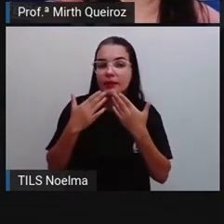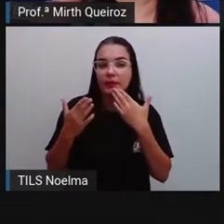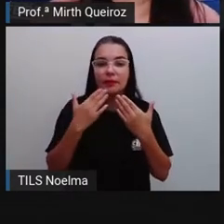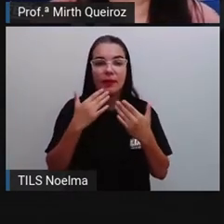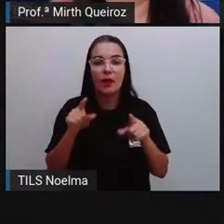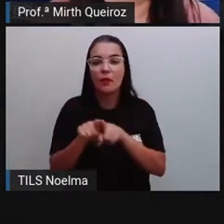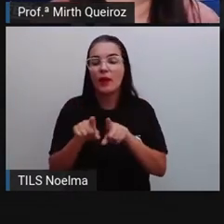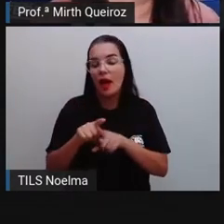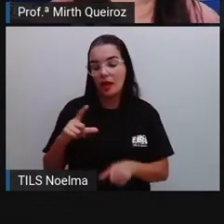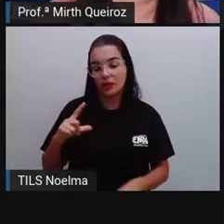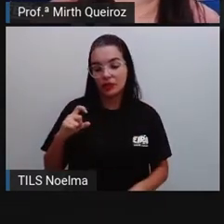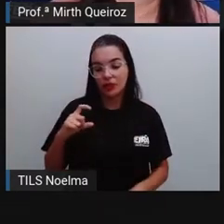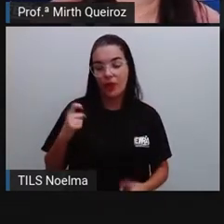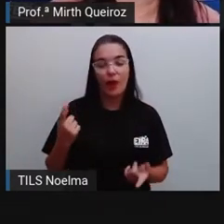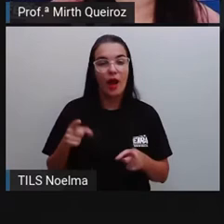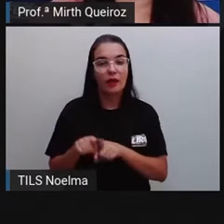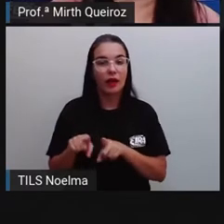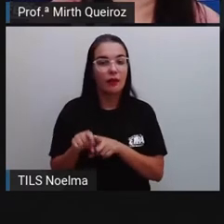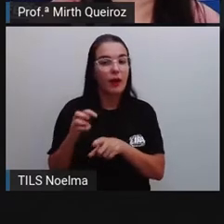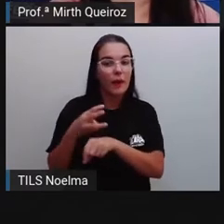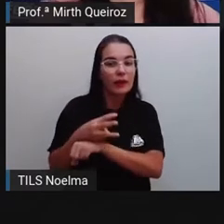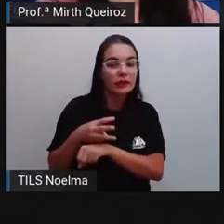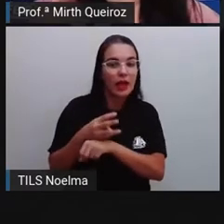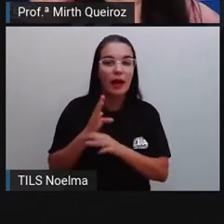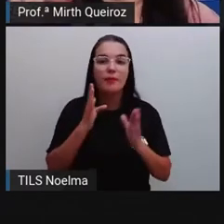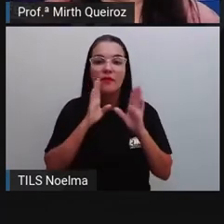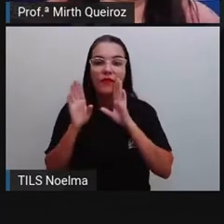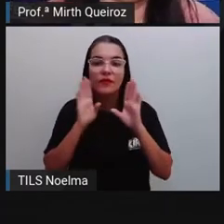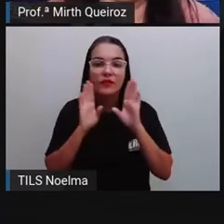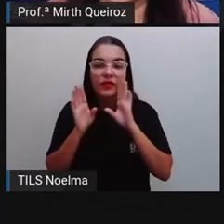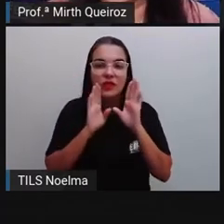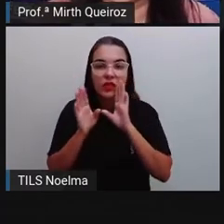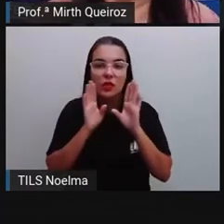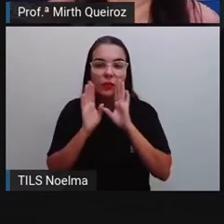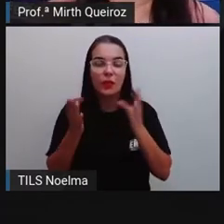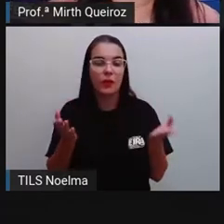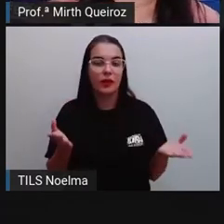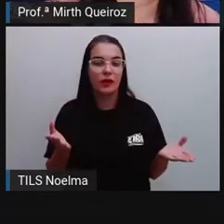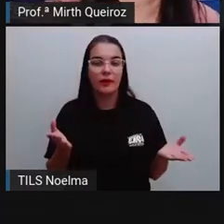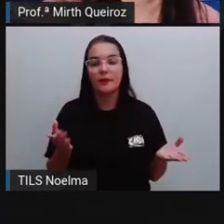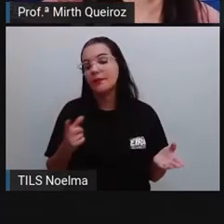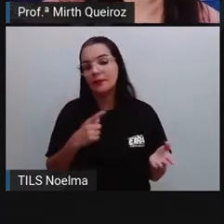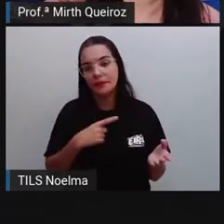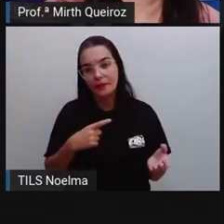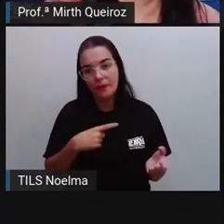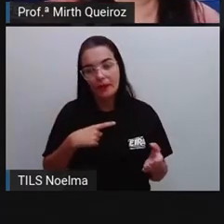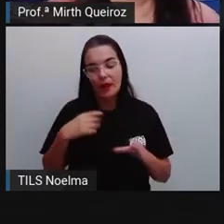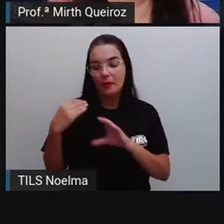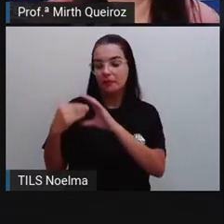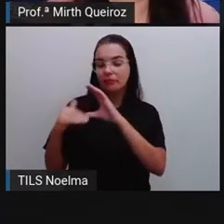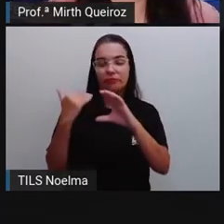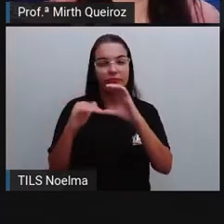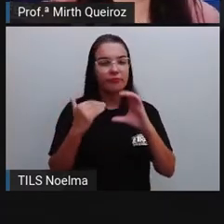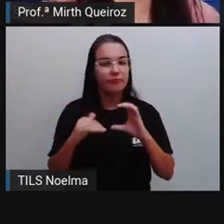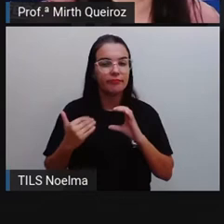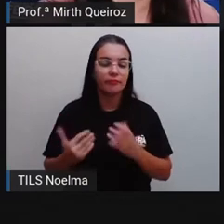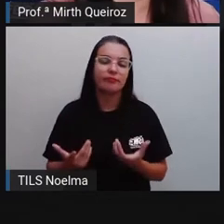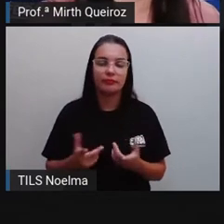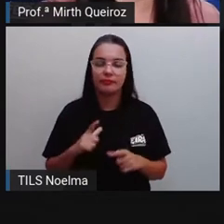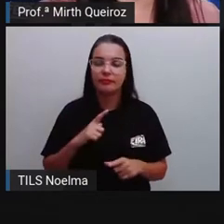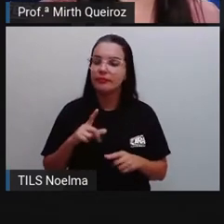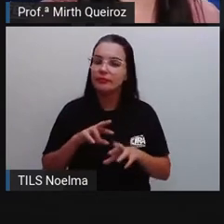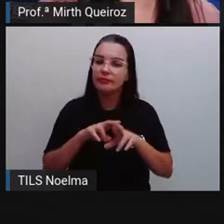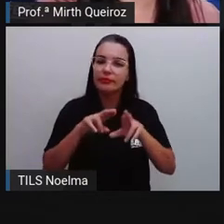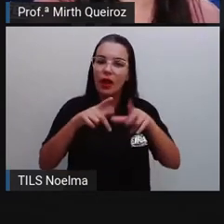do Instagram, que acontece através do WhatsApp, que ocorre através do Facebook, dentre outros